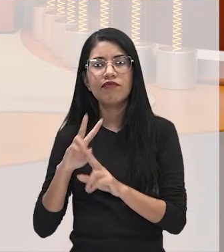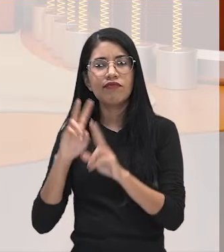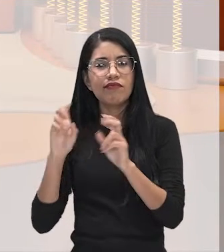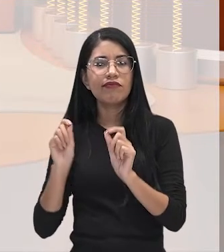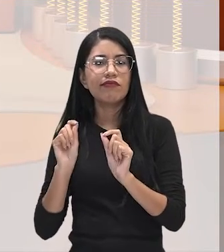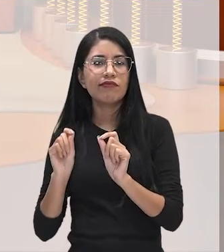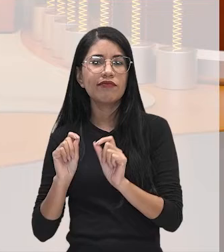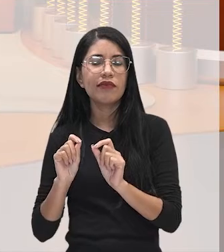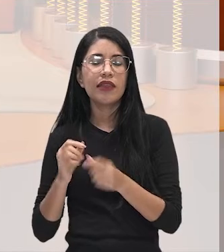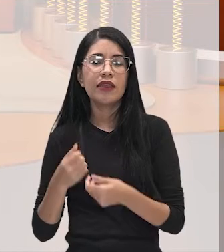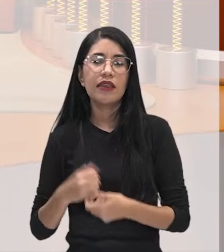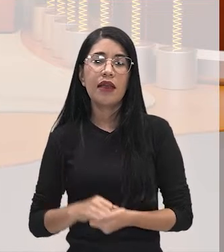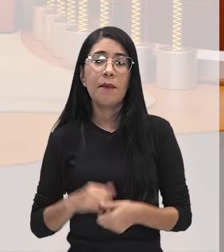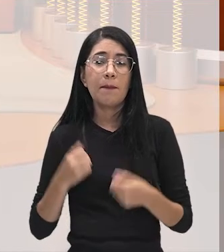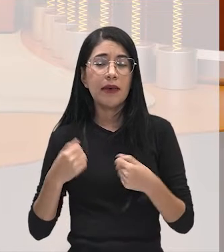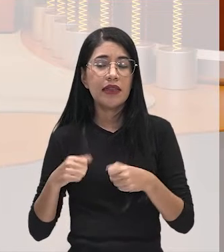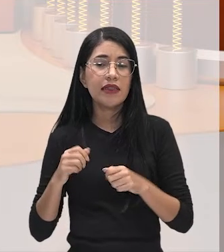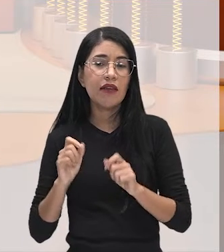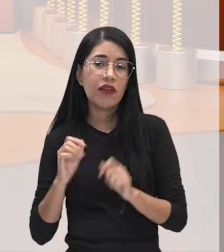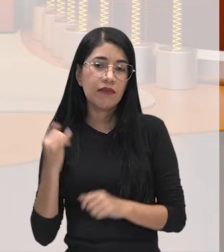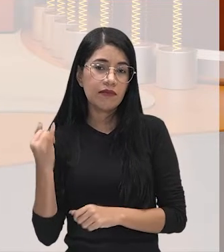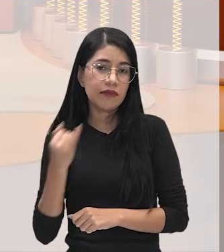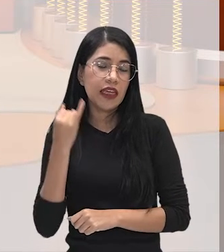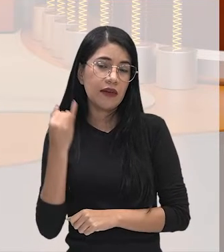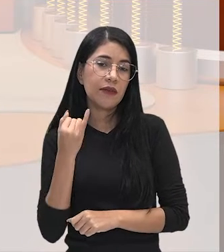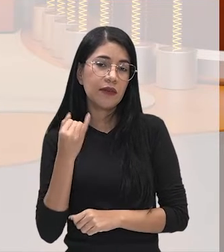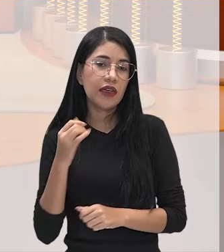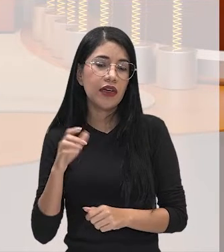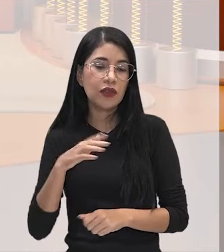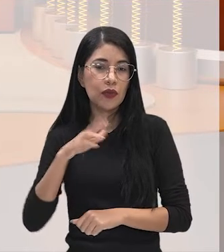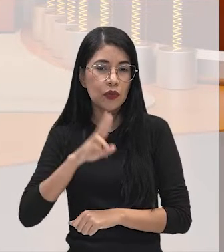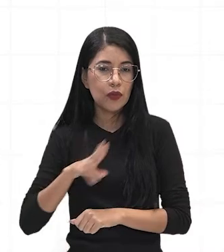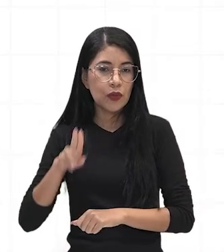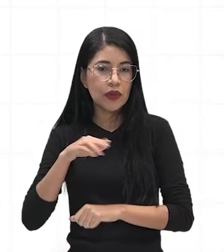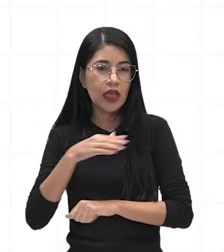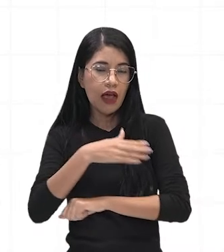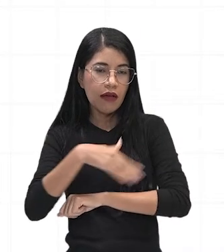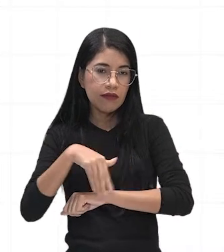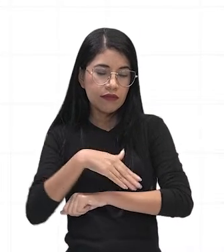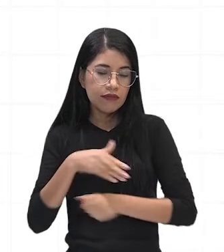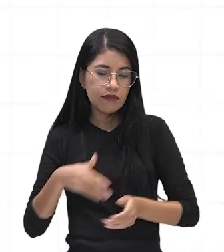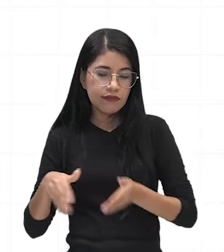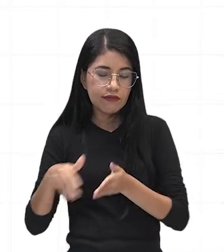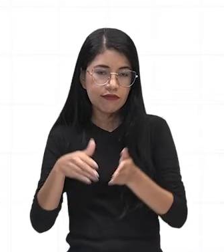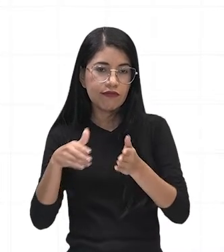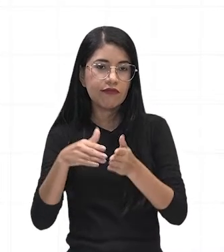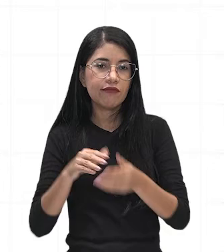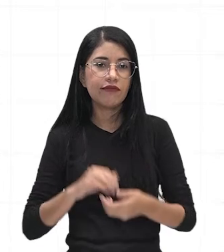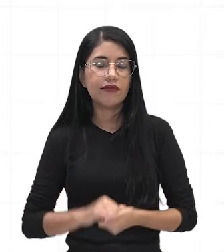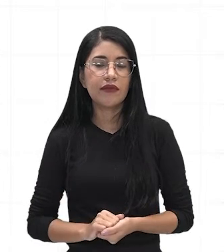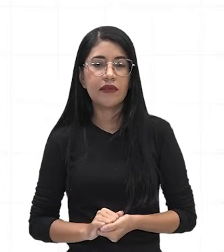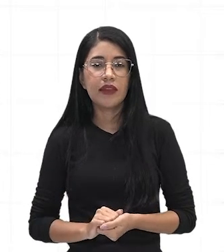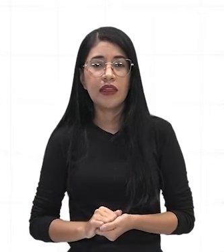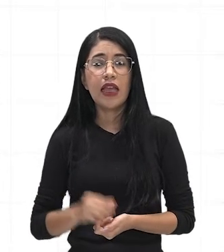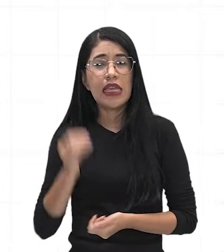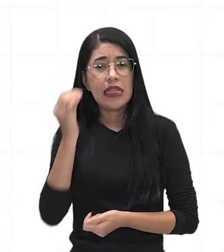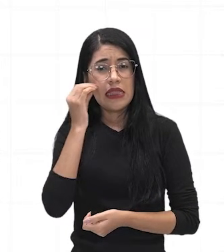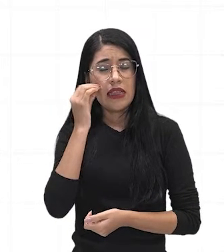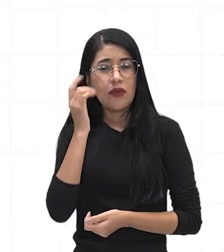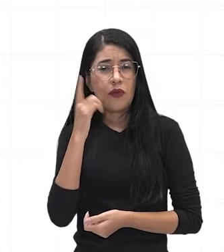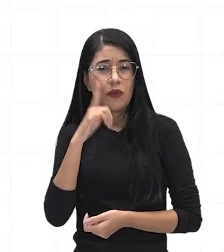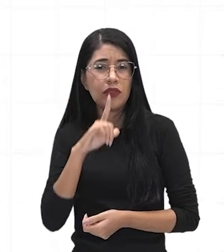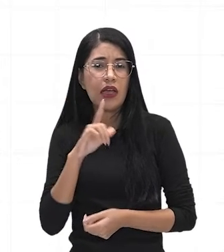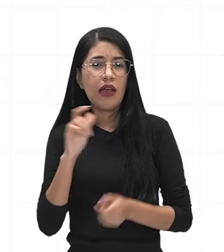isso a importância do correio através da Estrada Real. Aí acompanha ali comigo, olha só. Dário tentou conquistar a